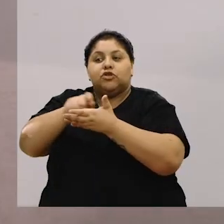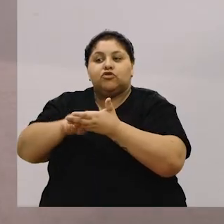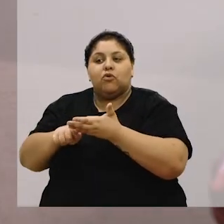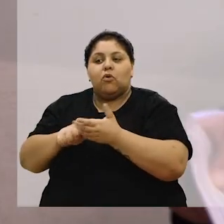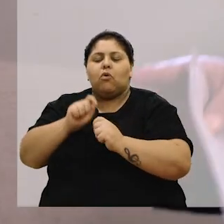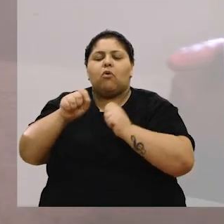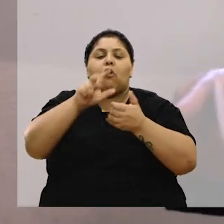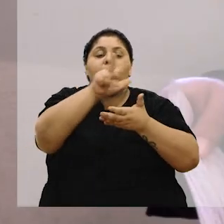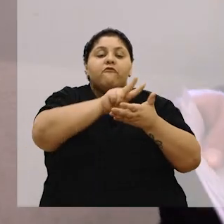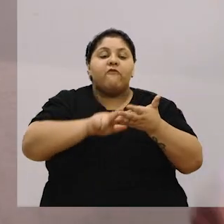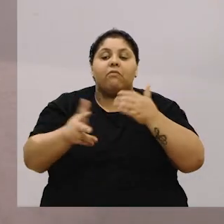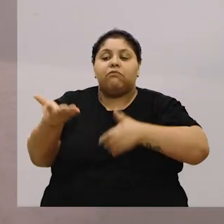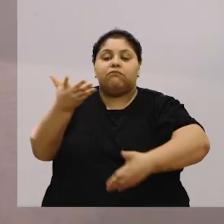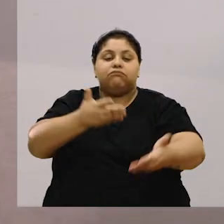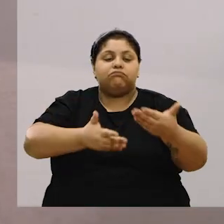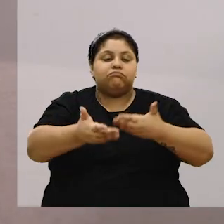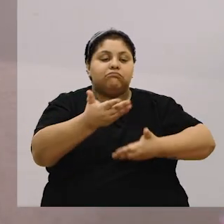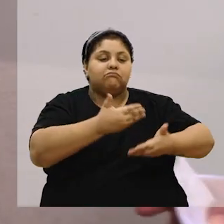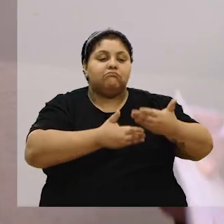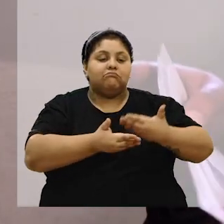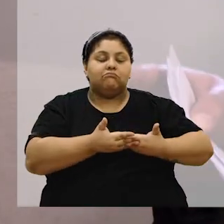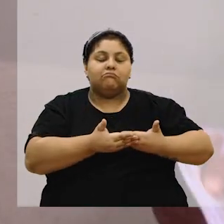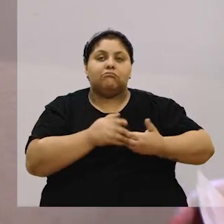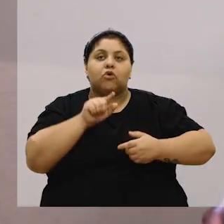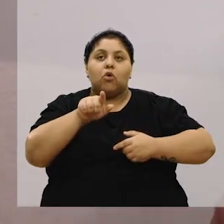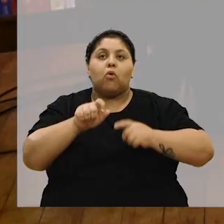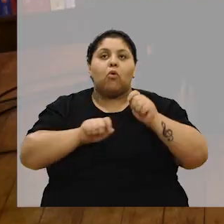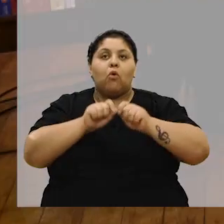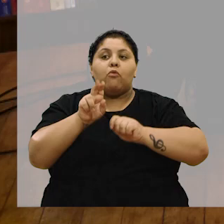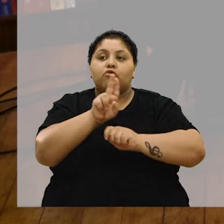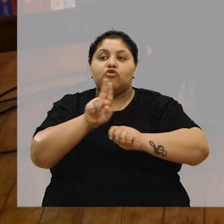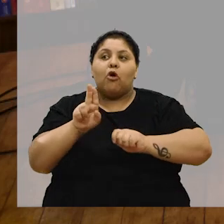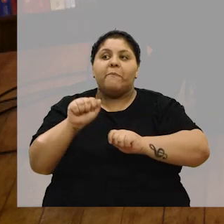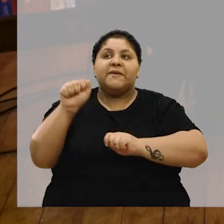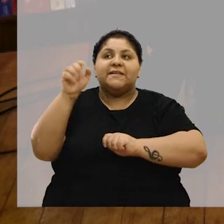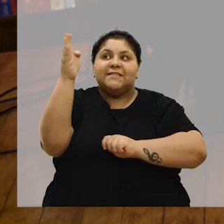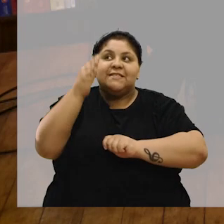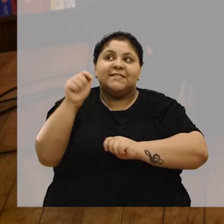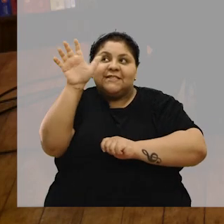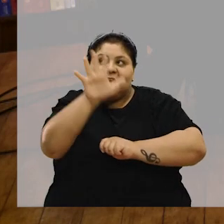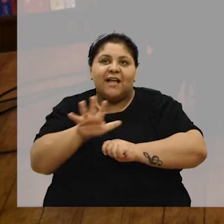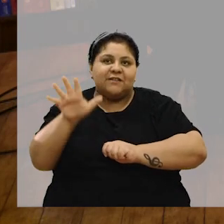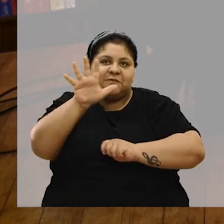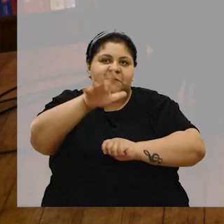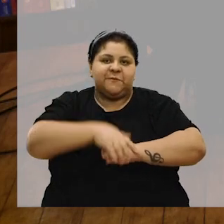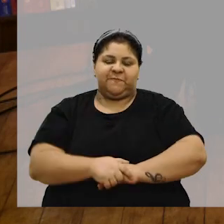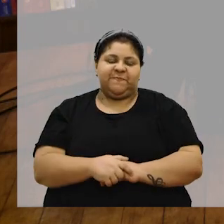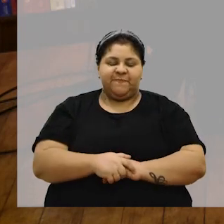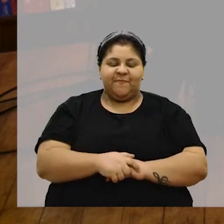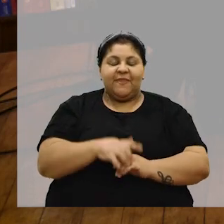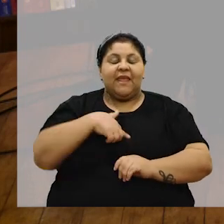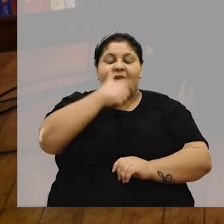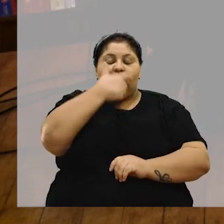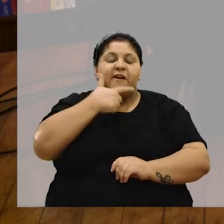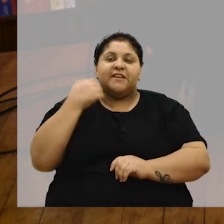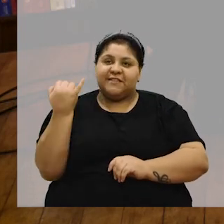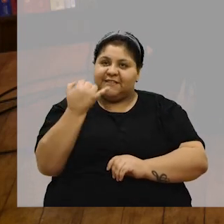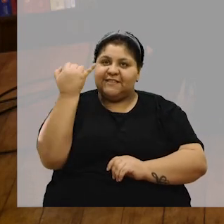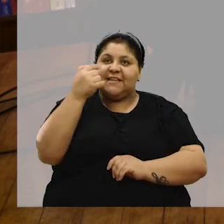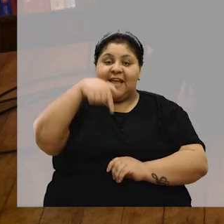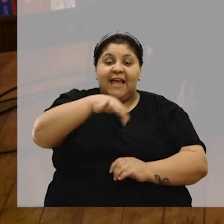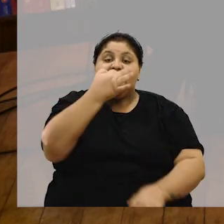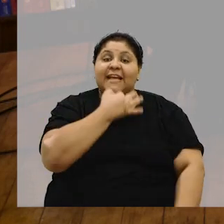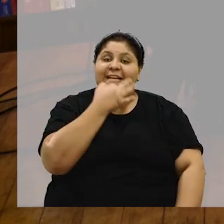cá. Como é que vocês avaliam essa interlocução de vocês mesmos com esses nomes nacionais? Eu acho muito importante,